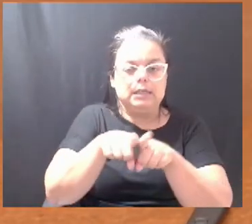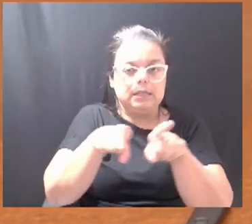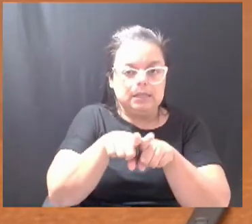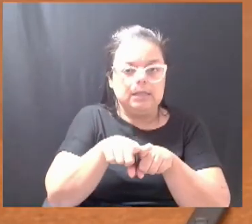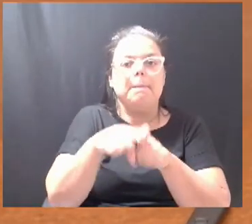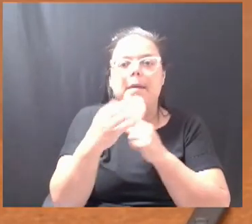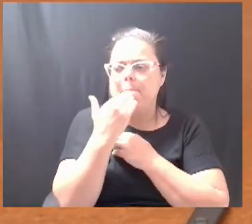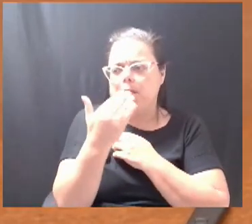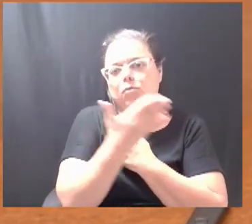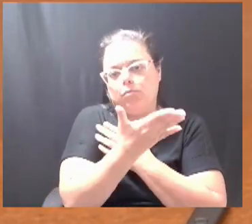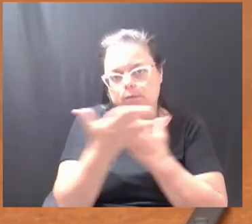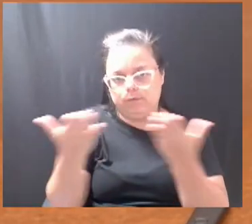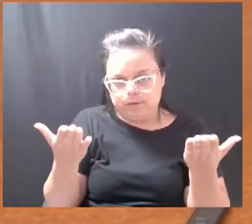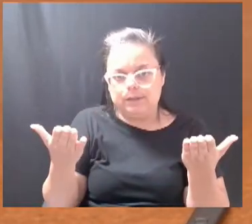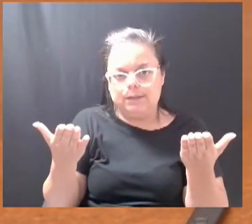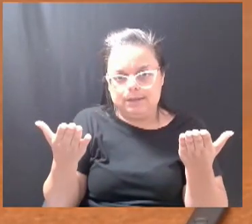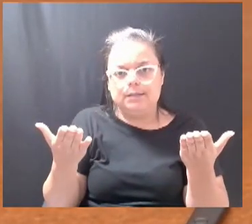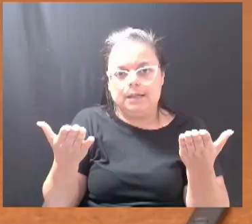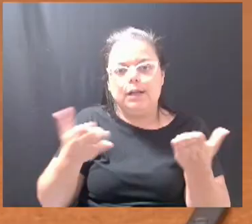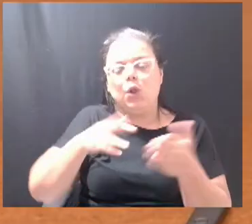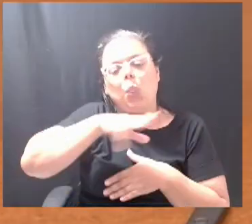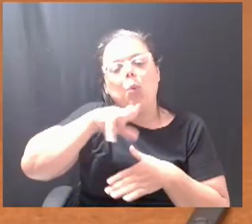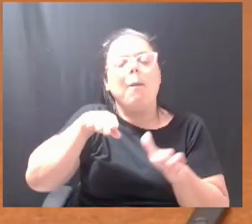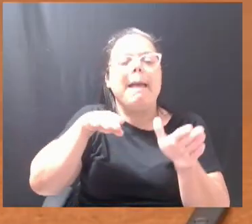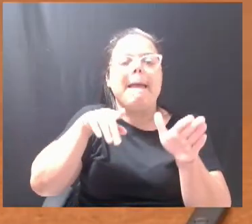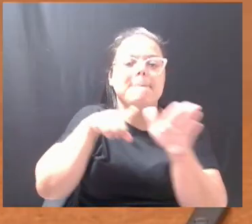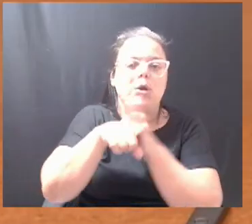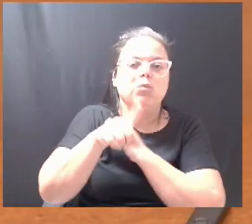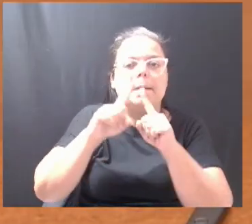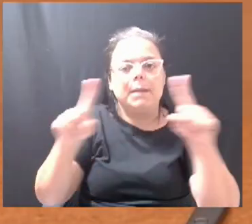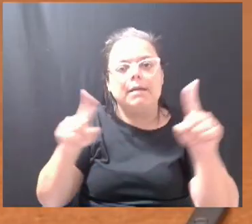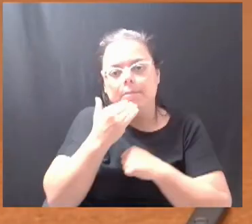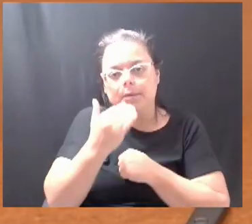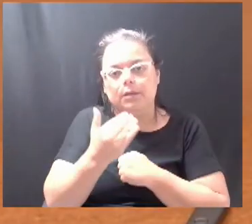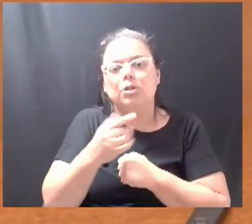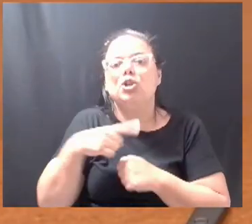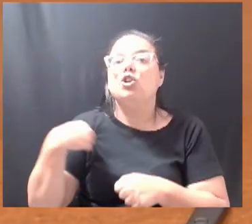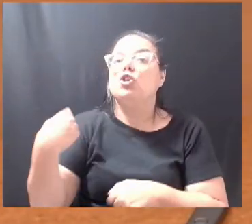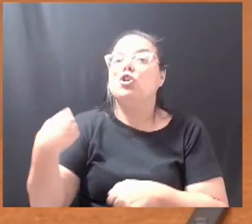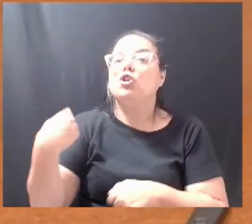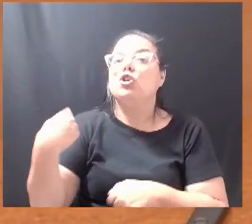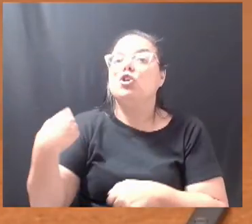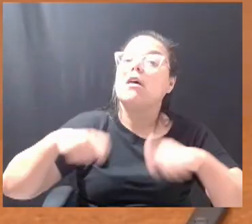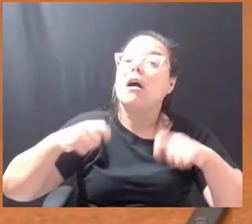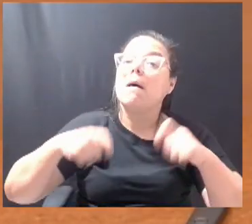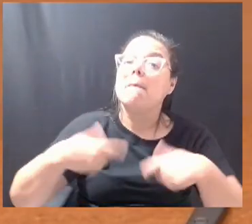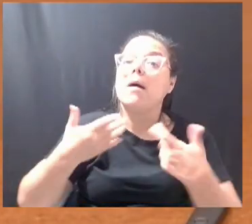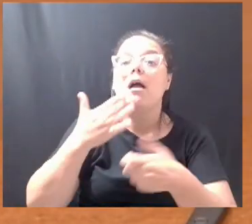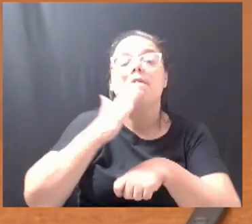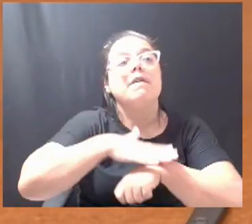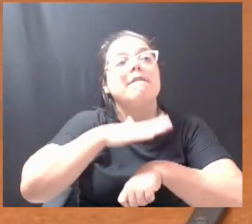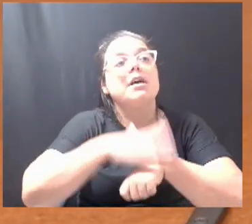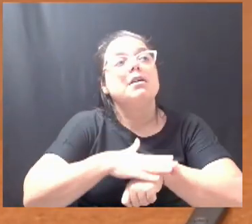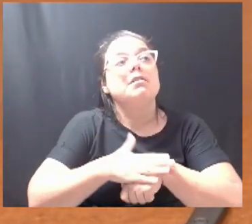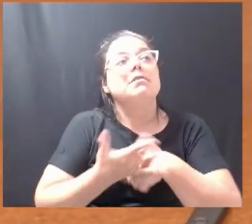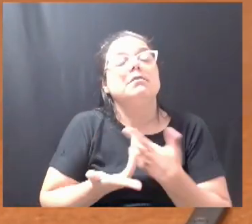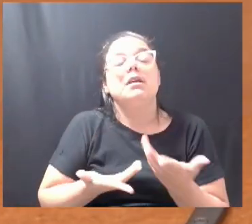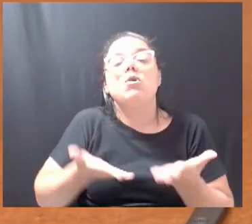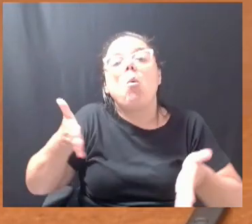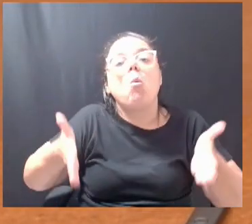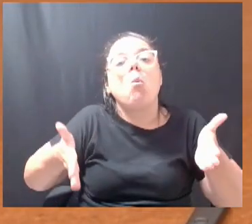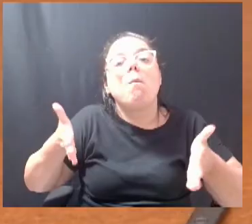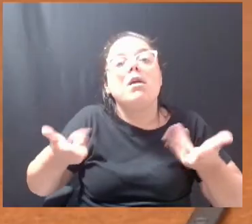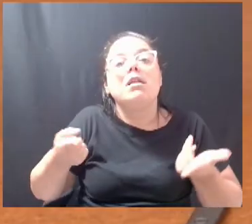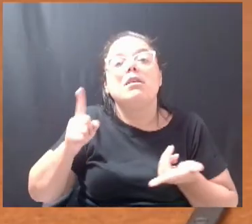é nenhuma pergunta, mas é um apelo mesmo, da gente poder, talvez, em algum momento, né,